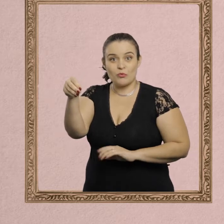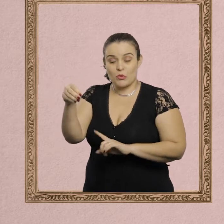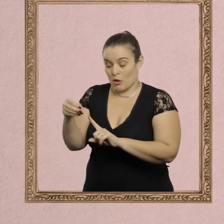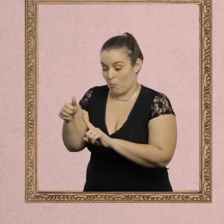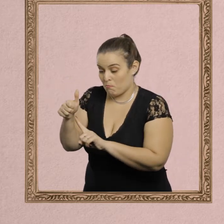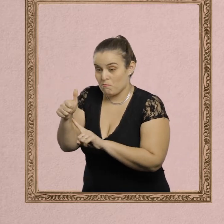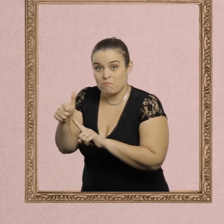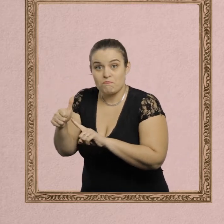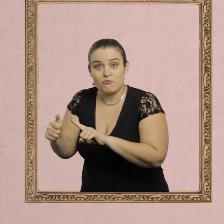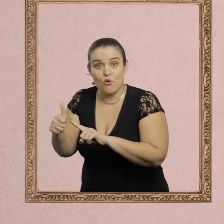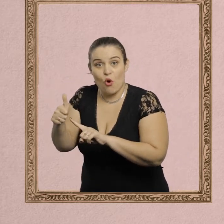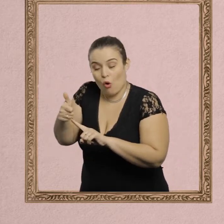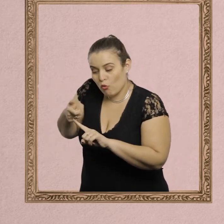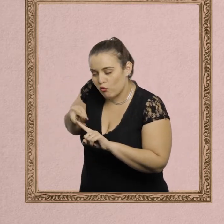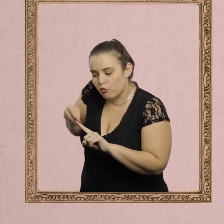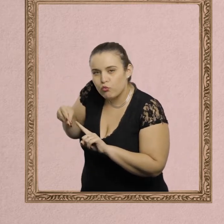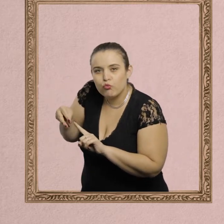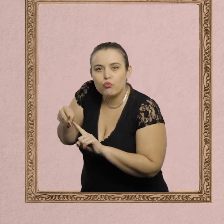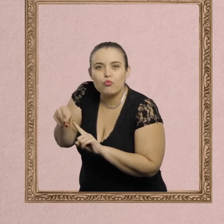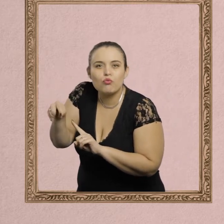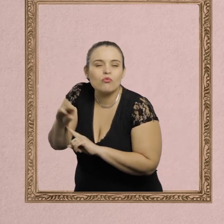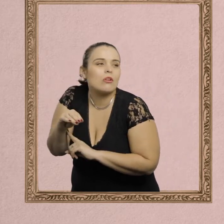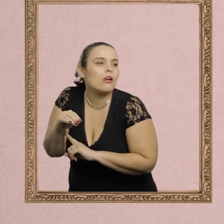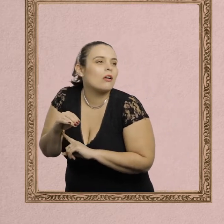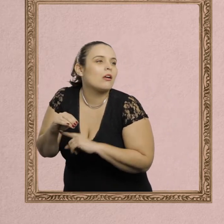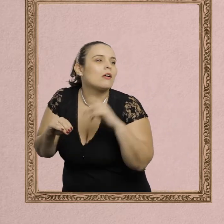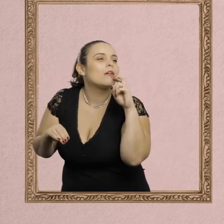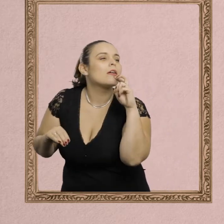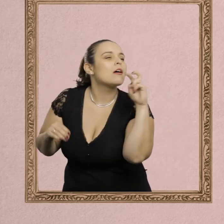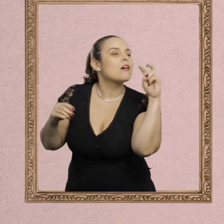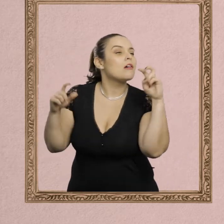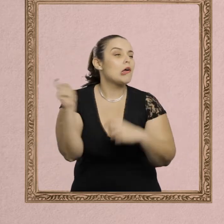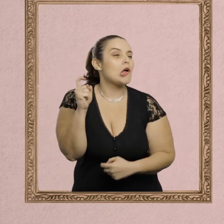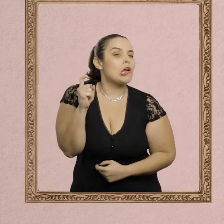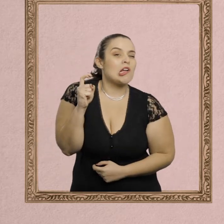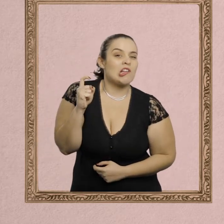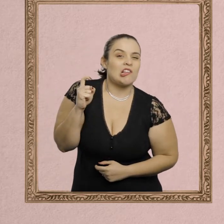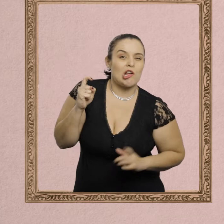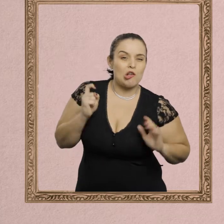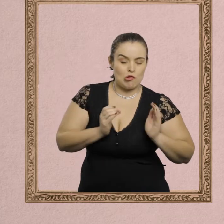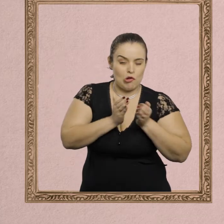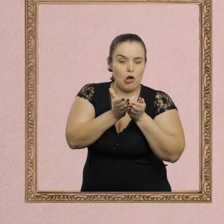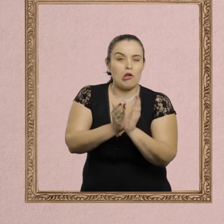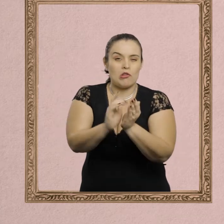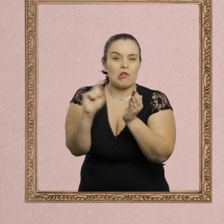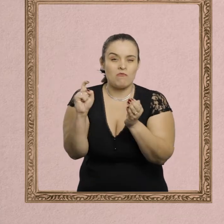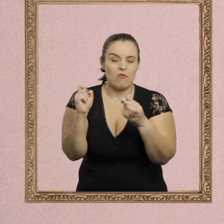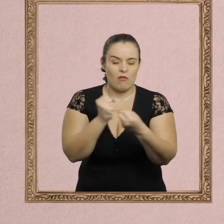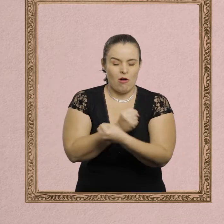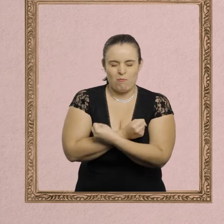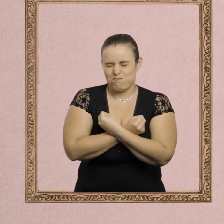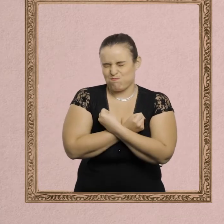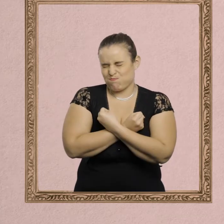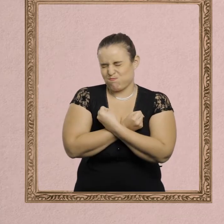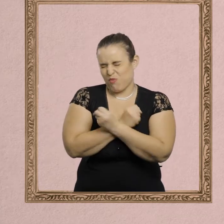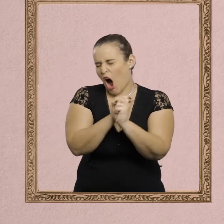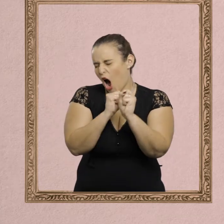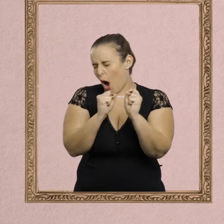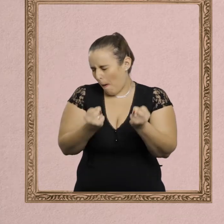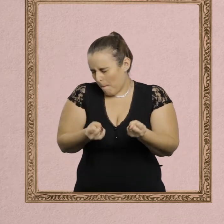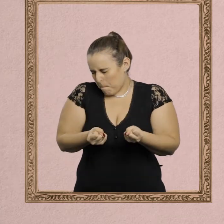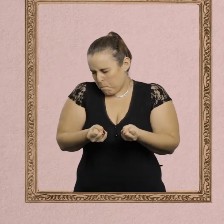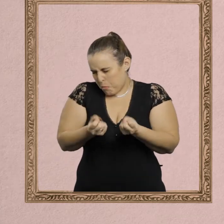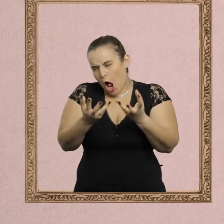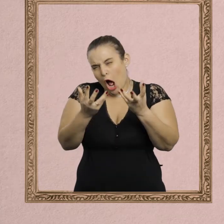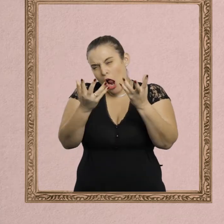pólvora. Gancho acendeu um pavio. Ele gritou para Peter Pan: O navio vai explodir